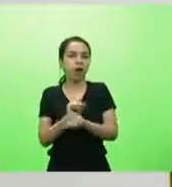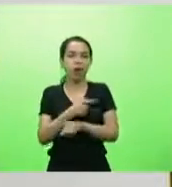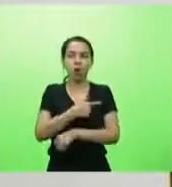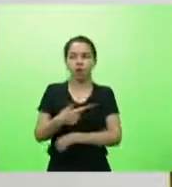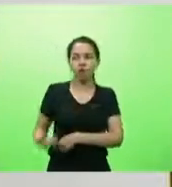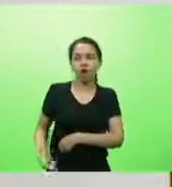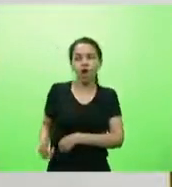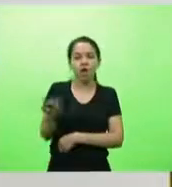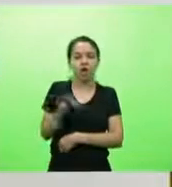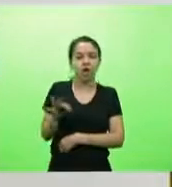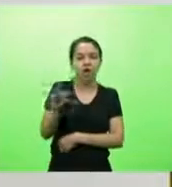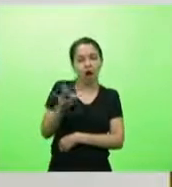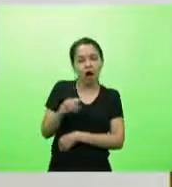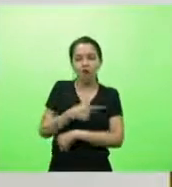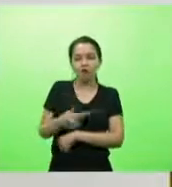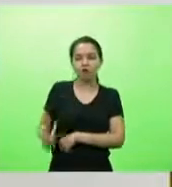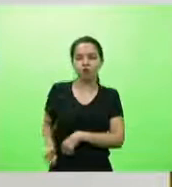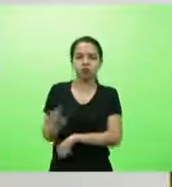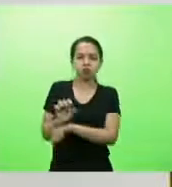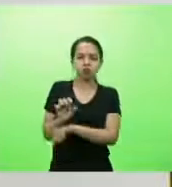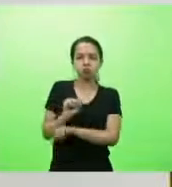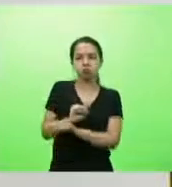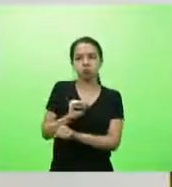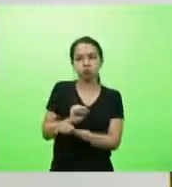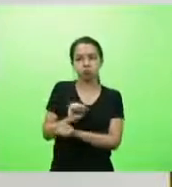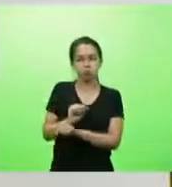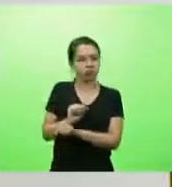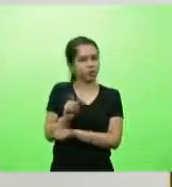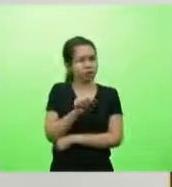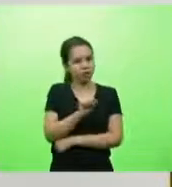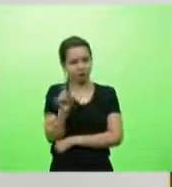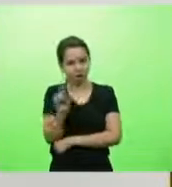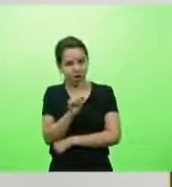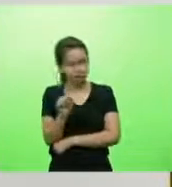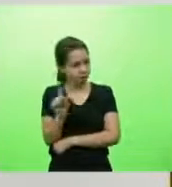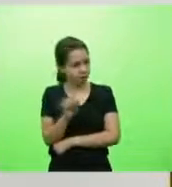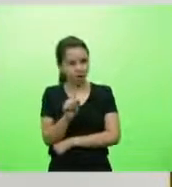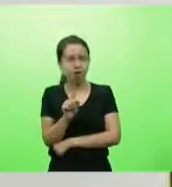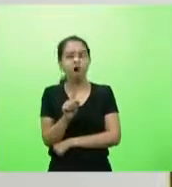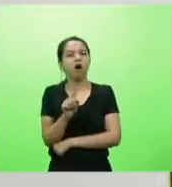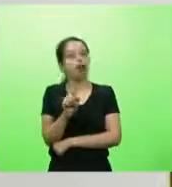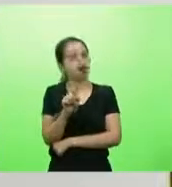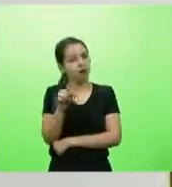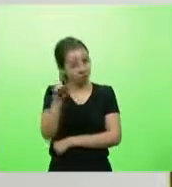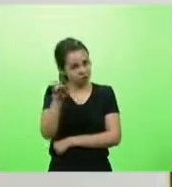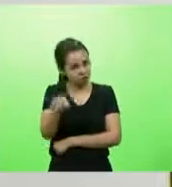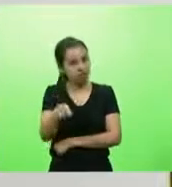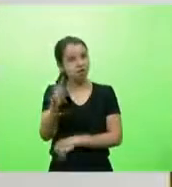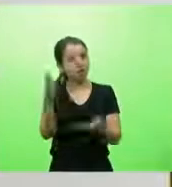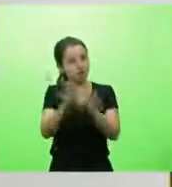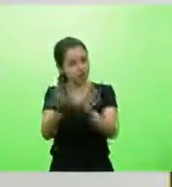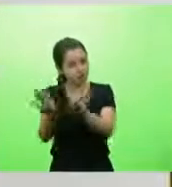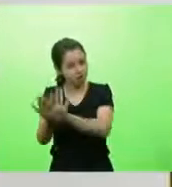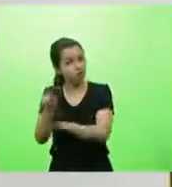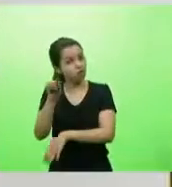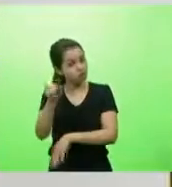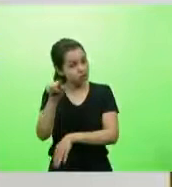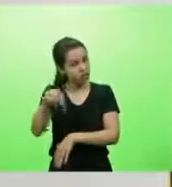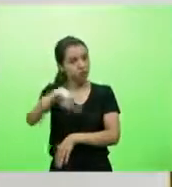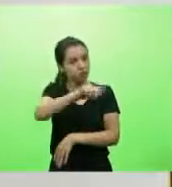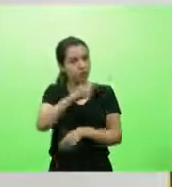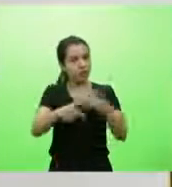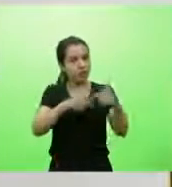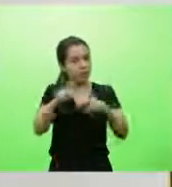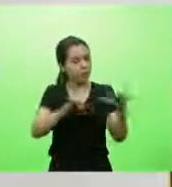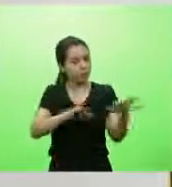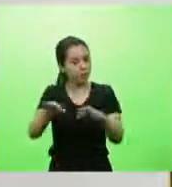alguma coisa. Não, prefeito, não avisaram para você que se fechar é para você trabalhar? Não é, não. É para preparar leito.